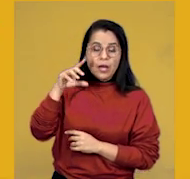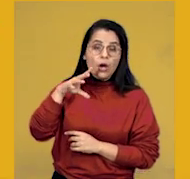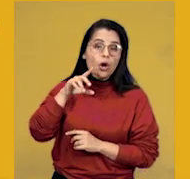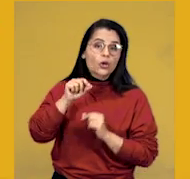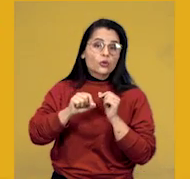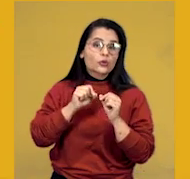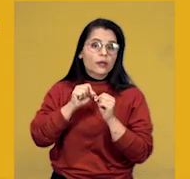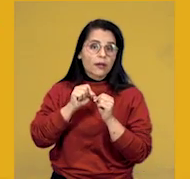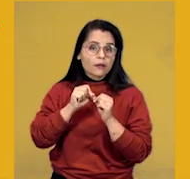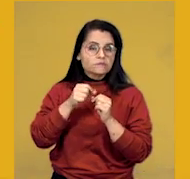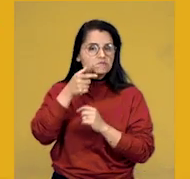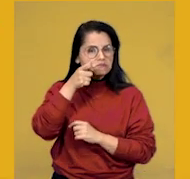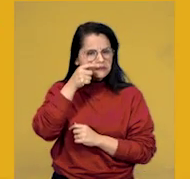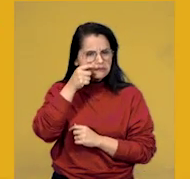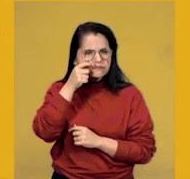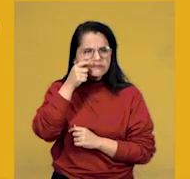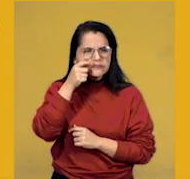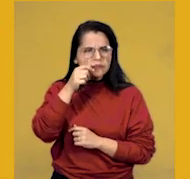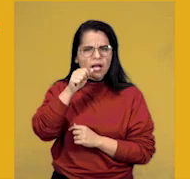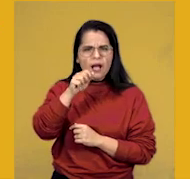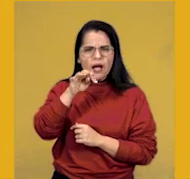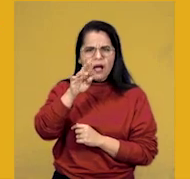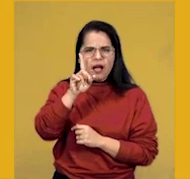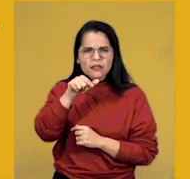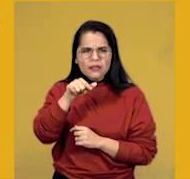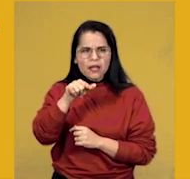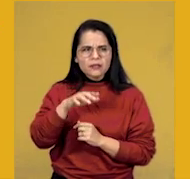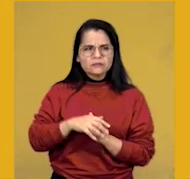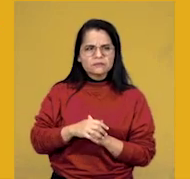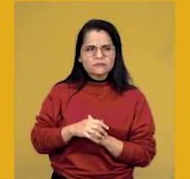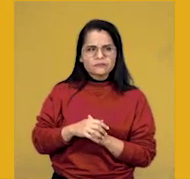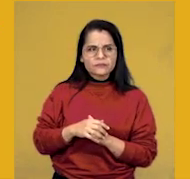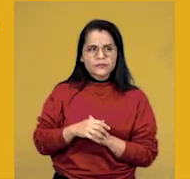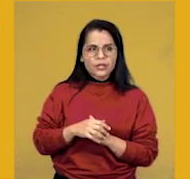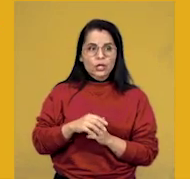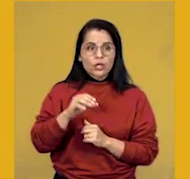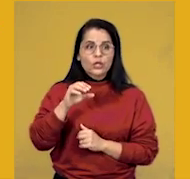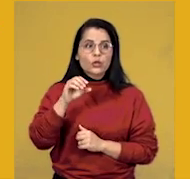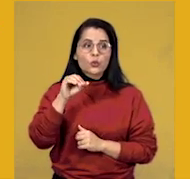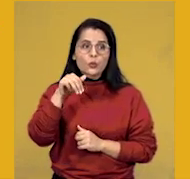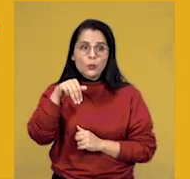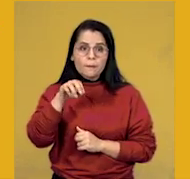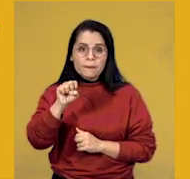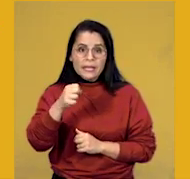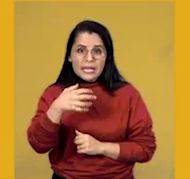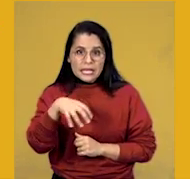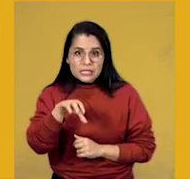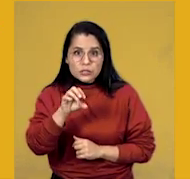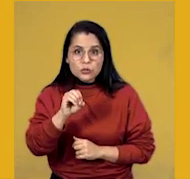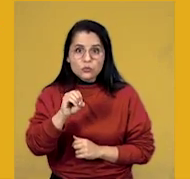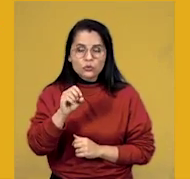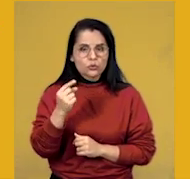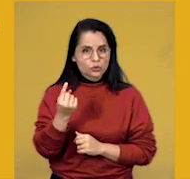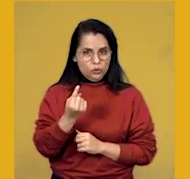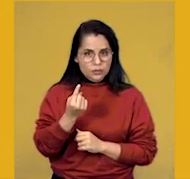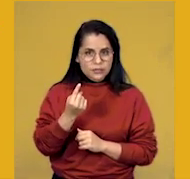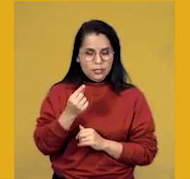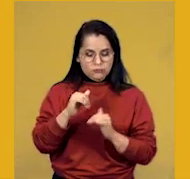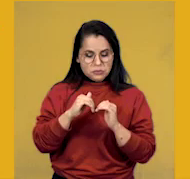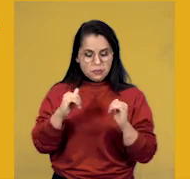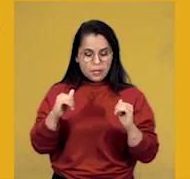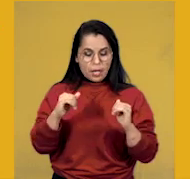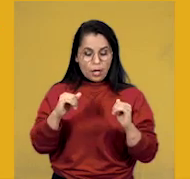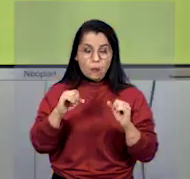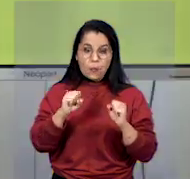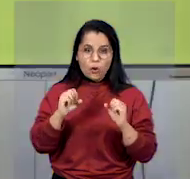que interessante. Até, sozinho e o mesmo sozinho. Mas pode usar o até mesmo. Até mesmo ele